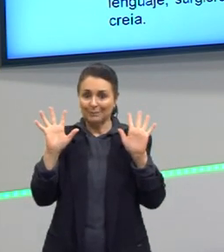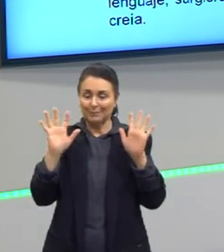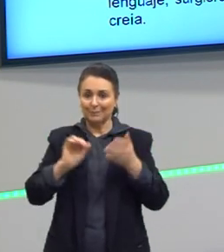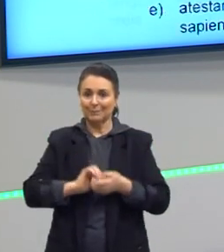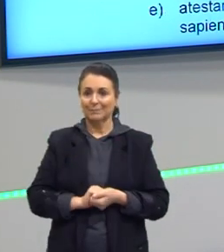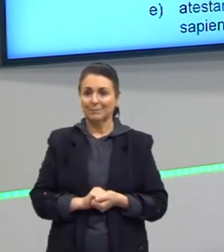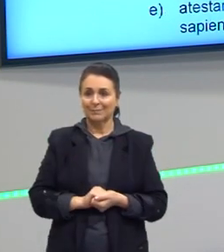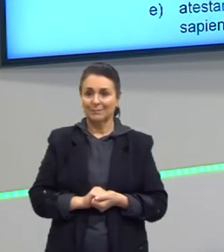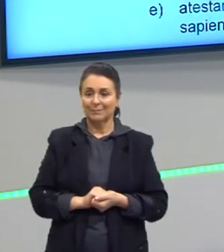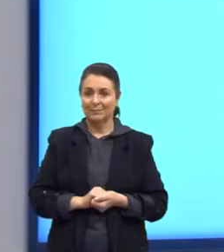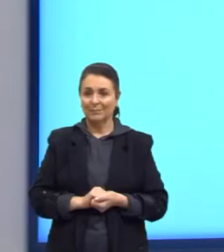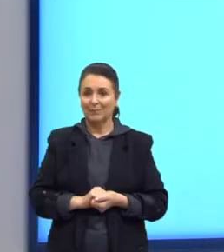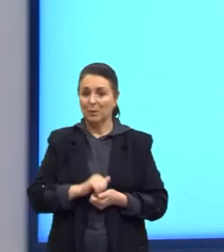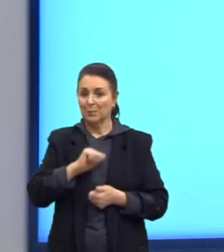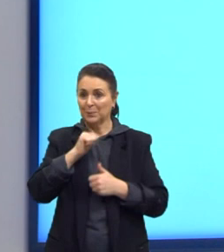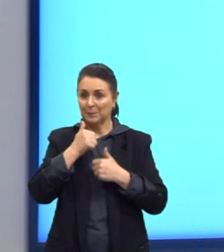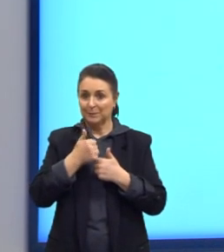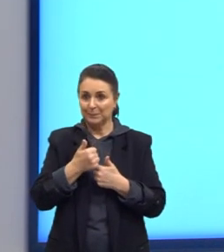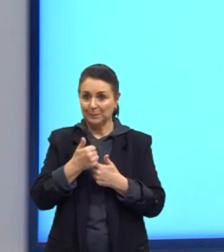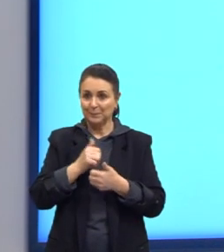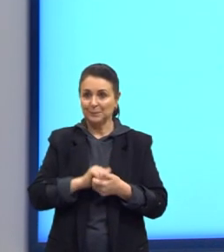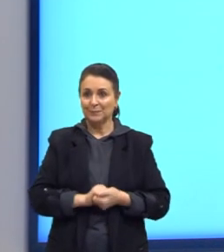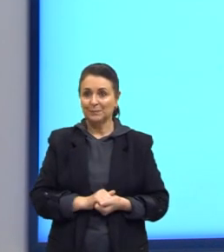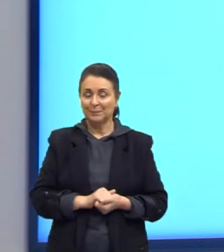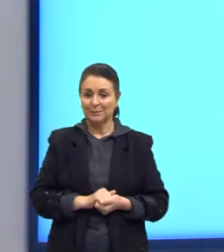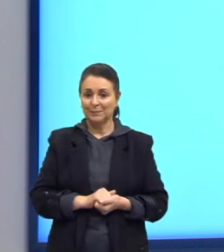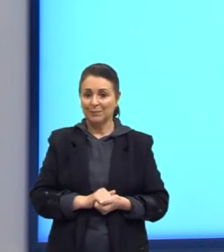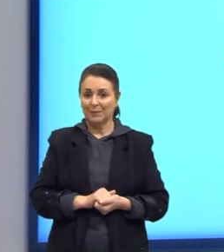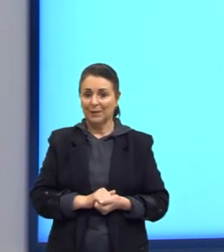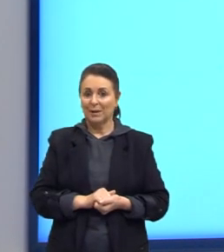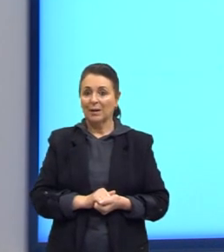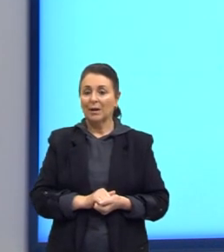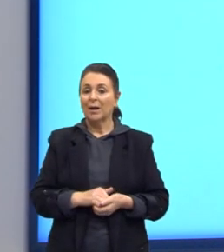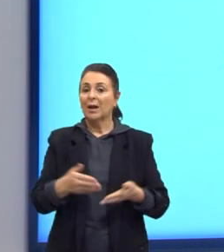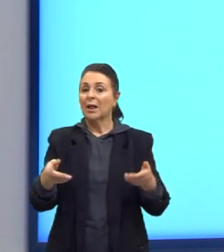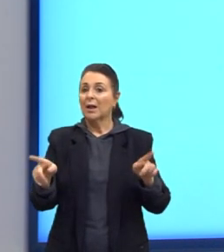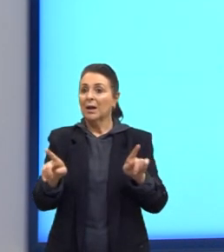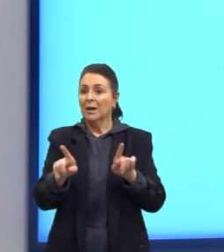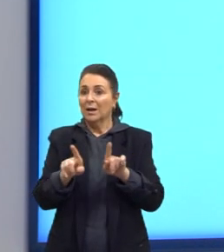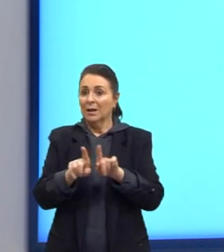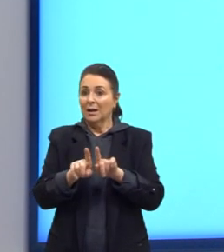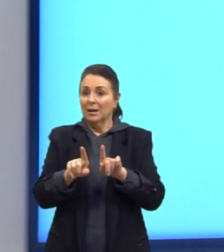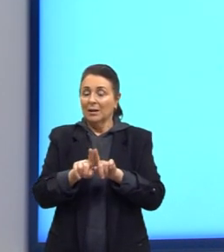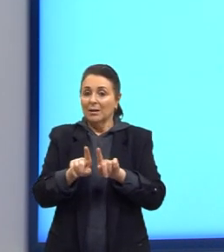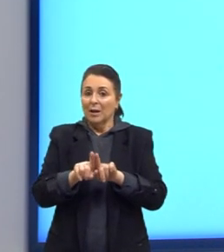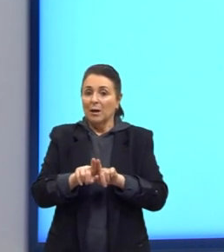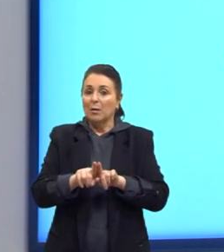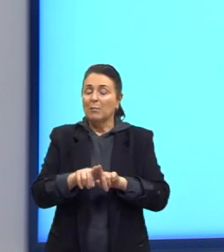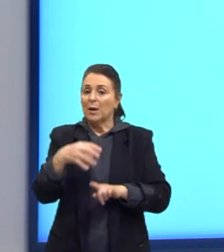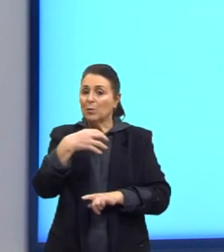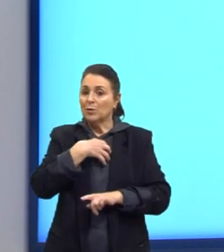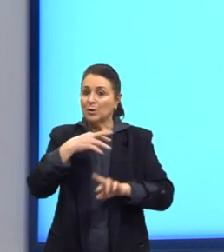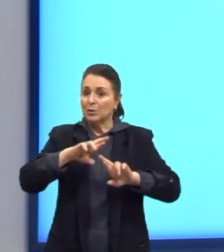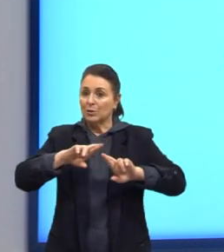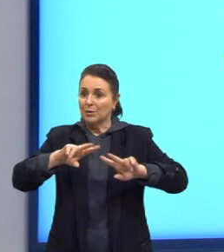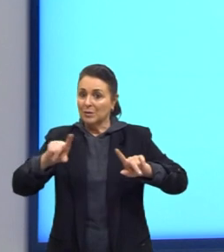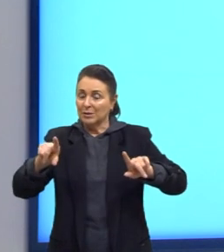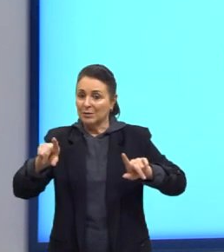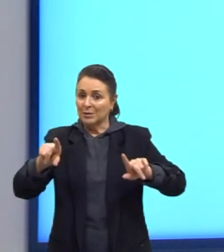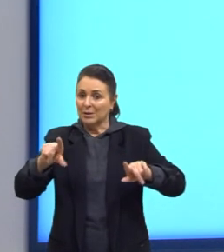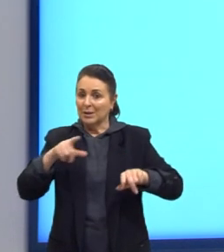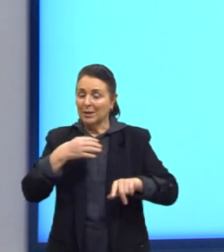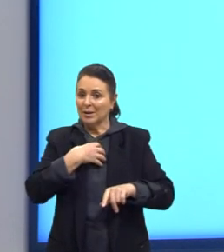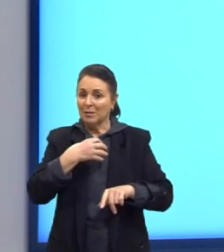desejado muito bem que horror también con los heterogenéricos e los heterotónicos